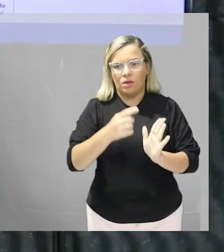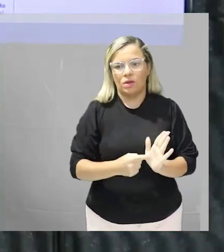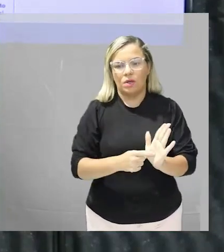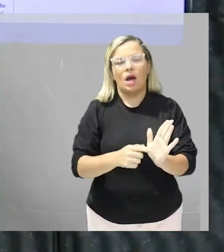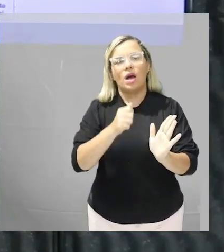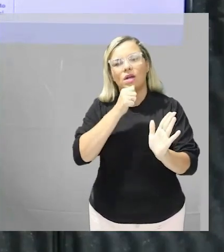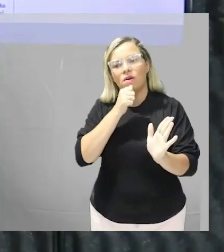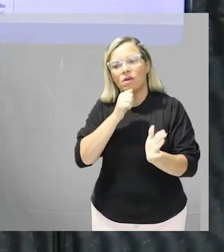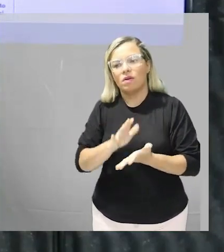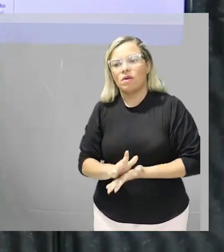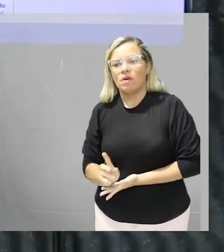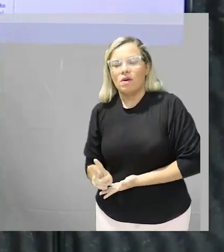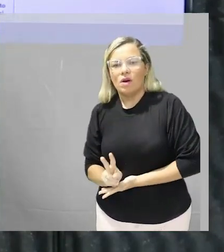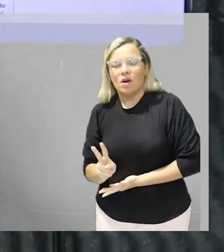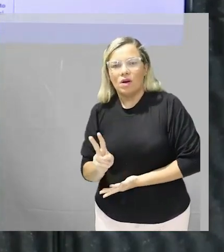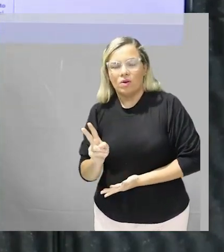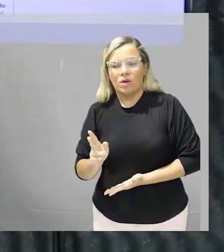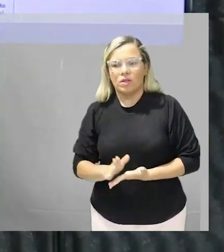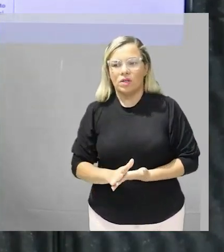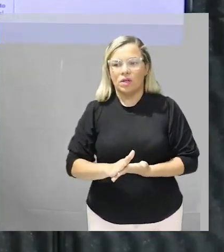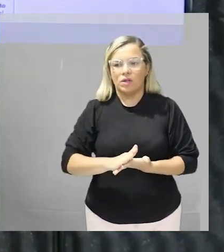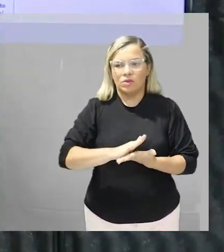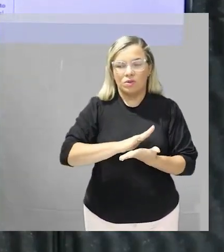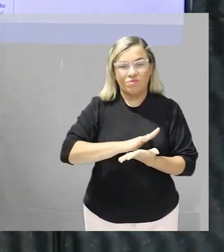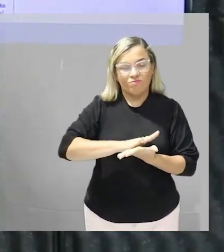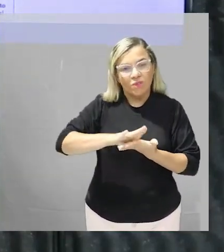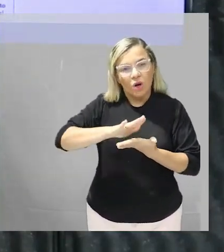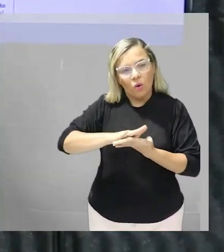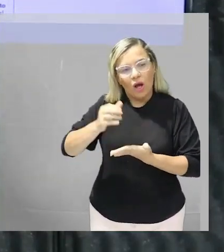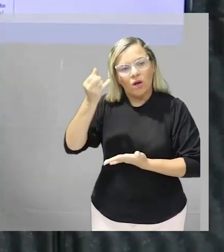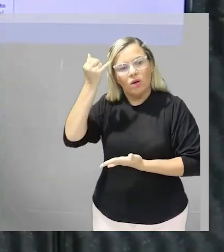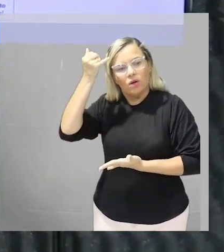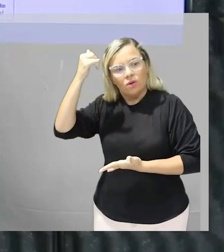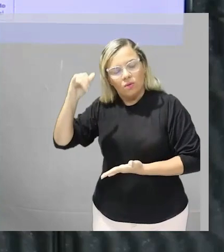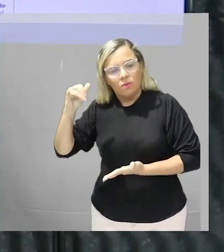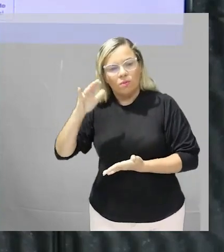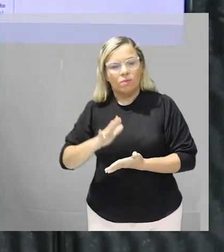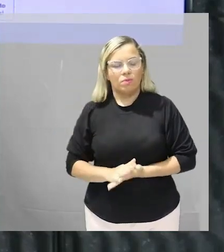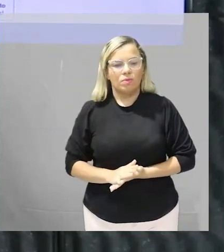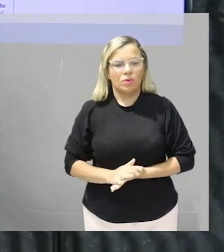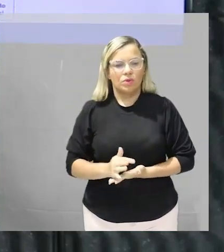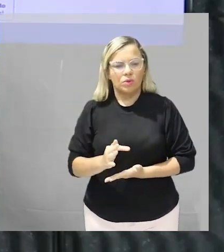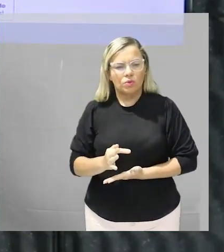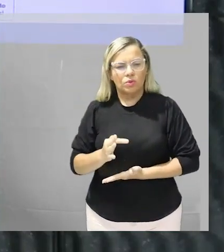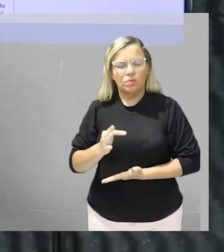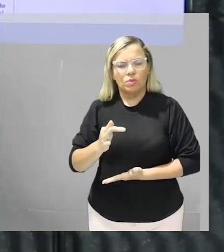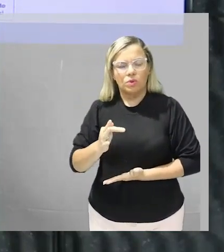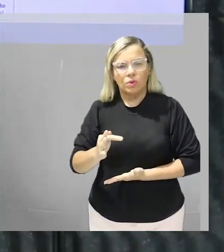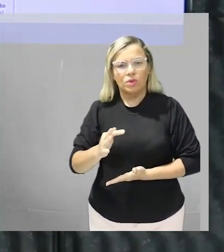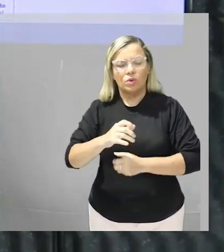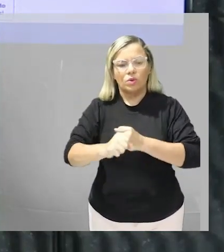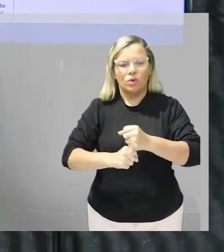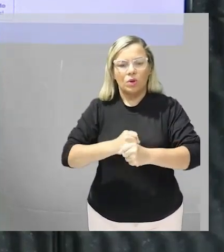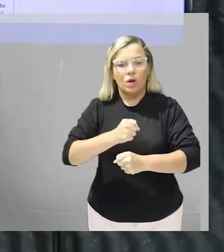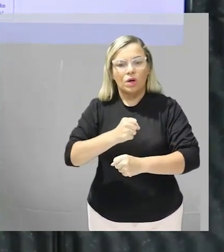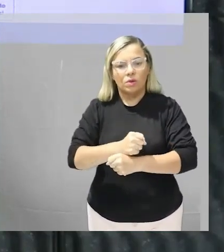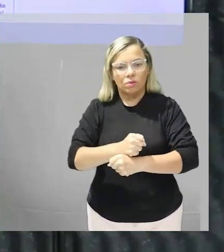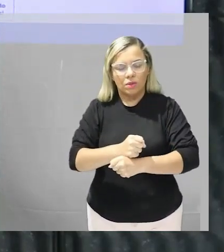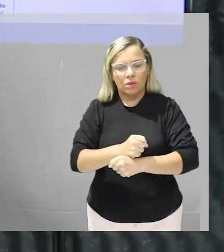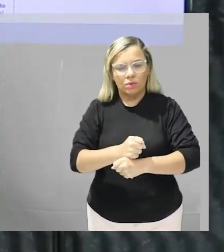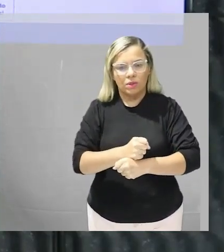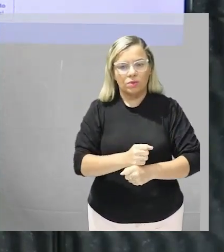ainda os valores do gasto ideal numa projeção por ano